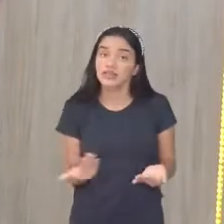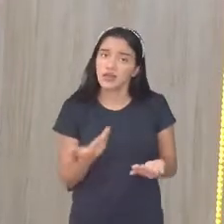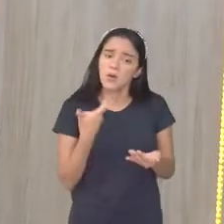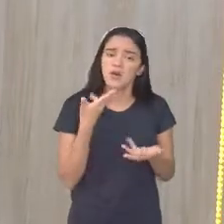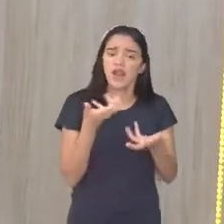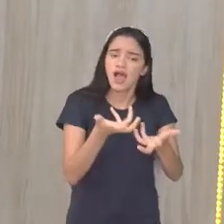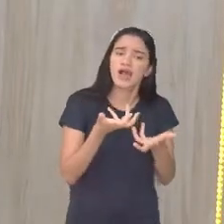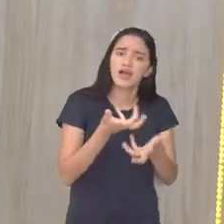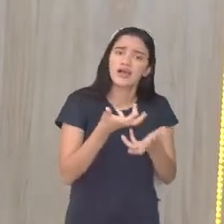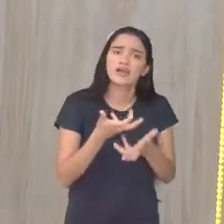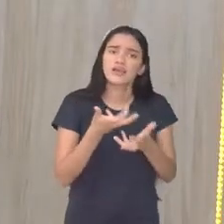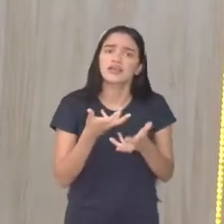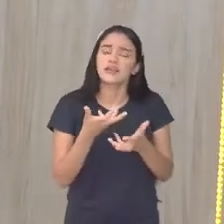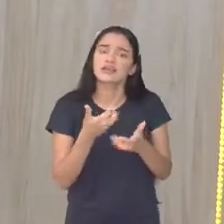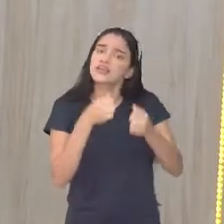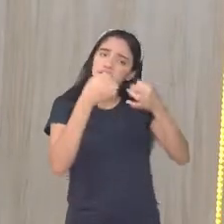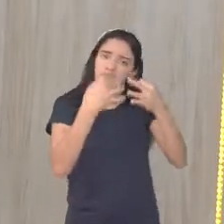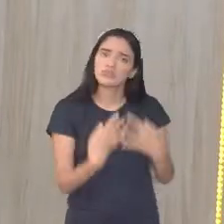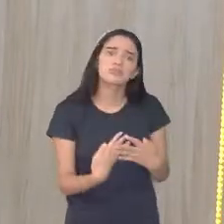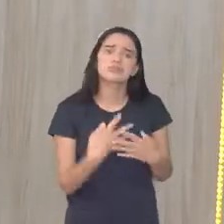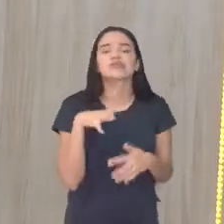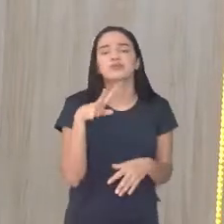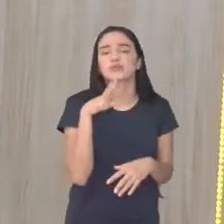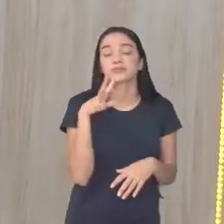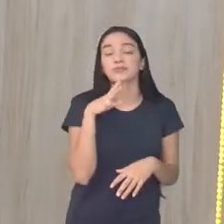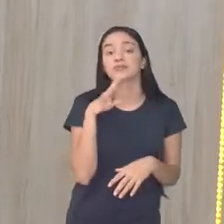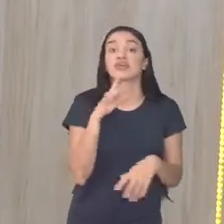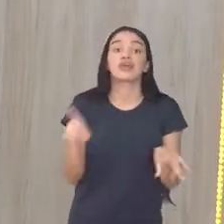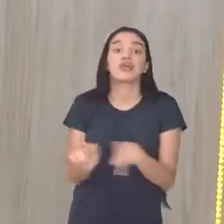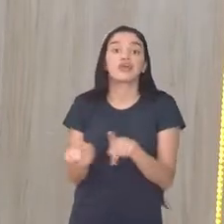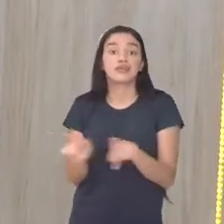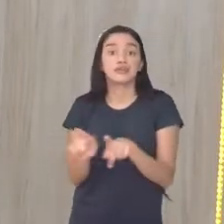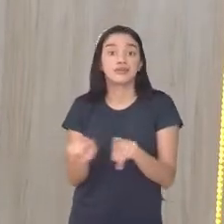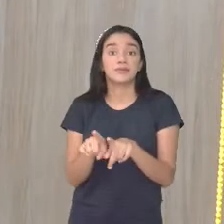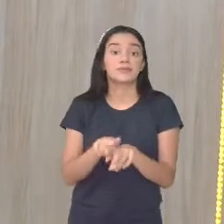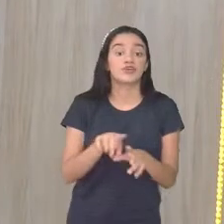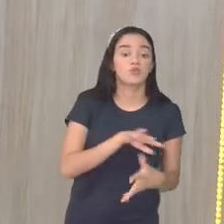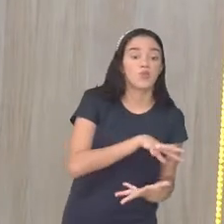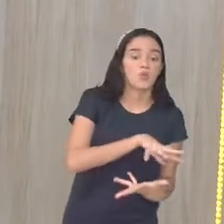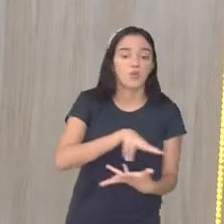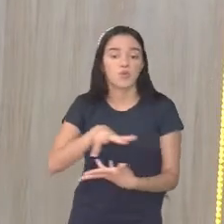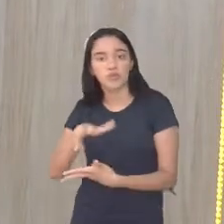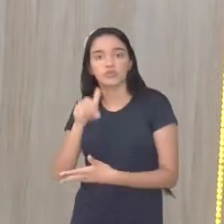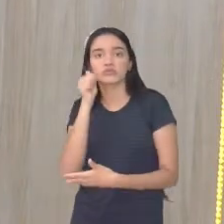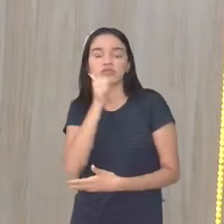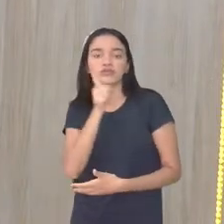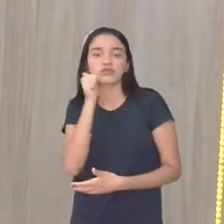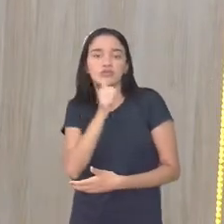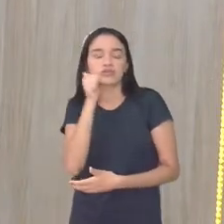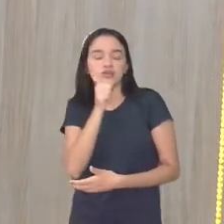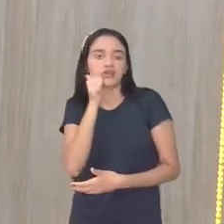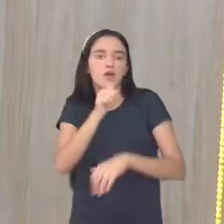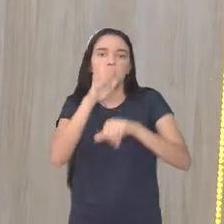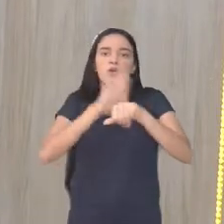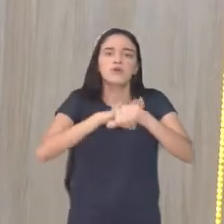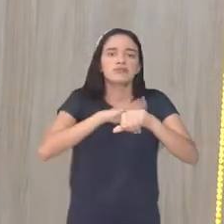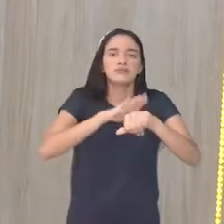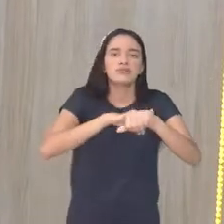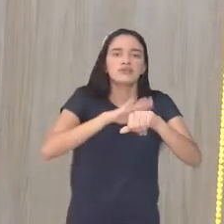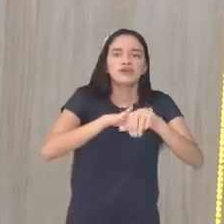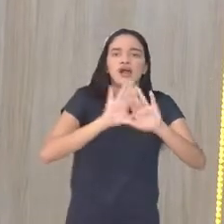sabia pintar, não sabia desenhar, Como é que ia se retratar? mas só se fosse pela escrita, porque existe também a possibilidade de você fazer um retrato falado.